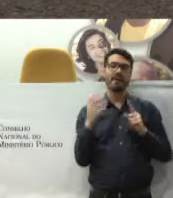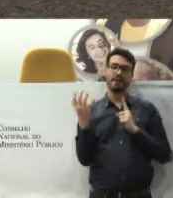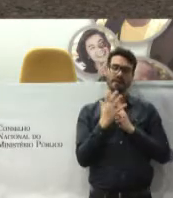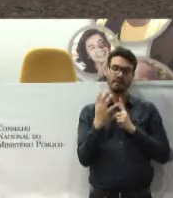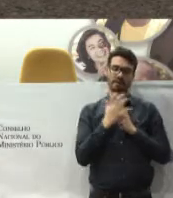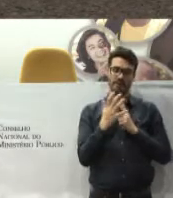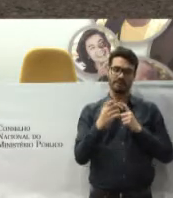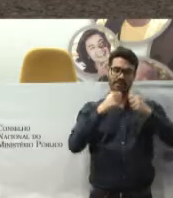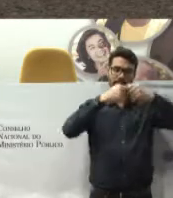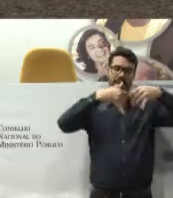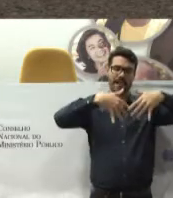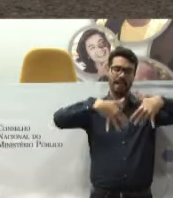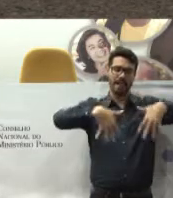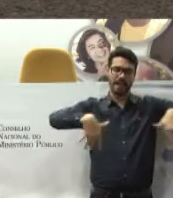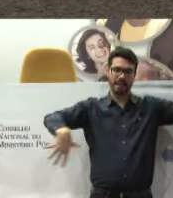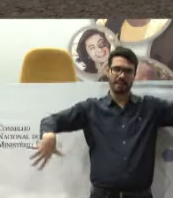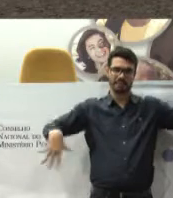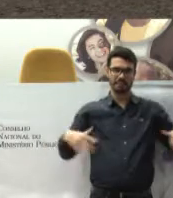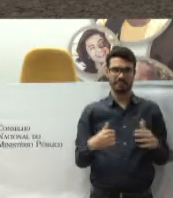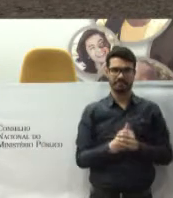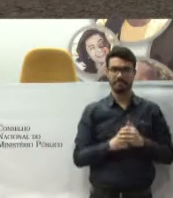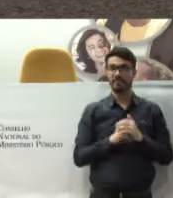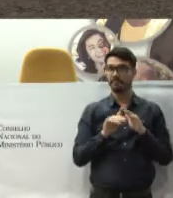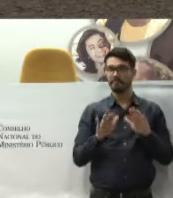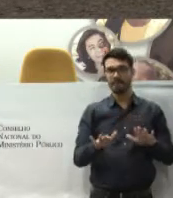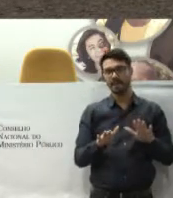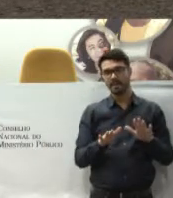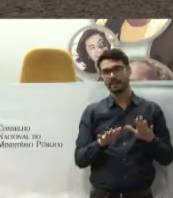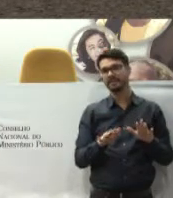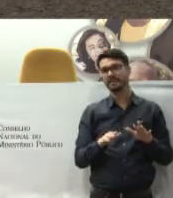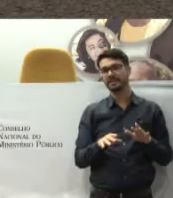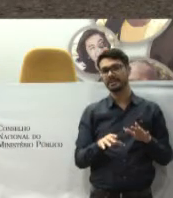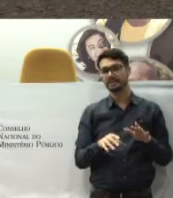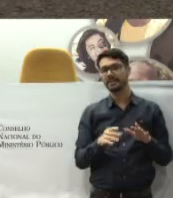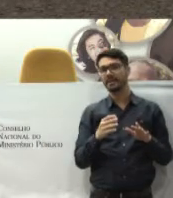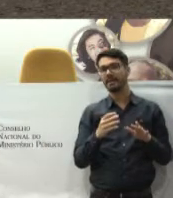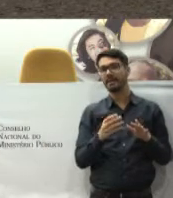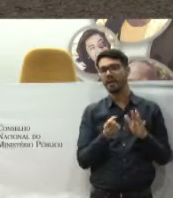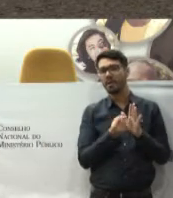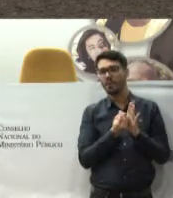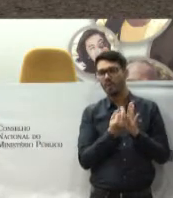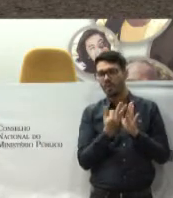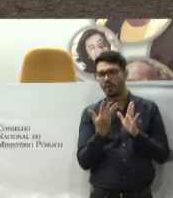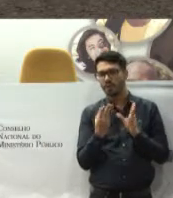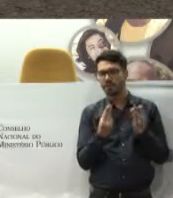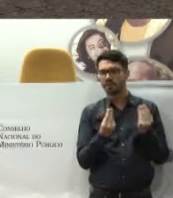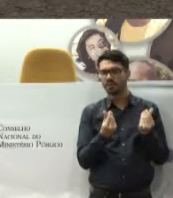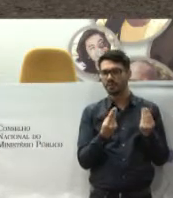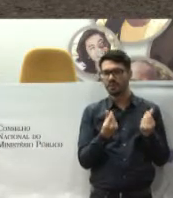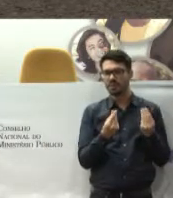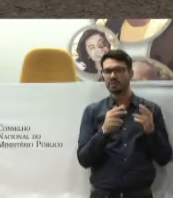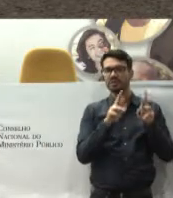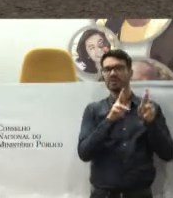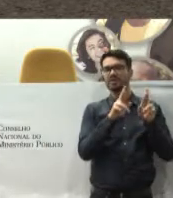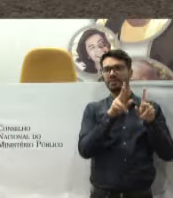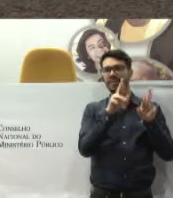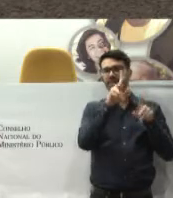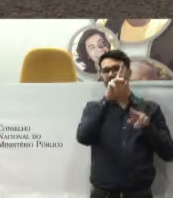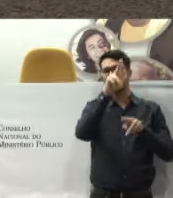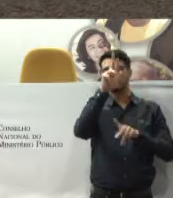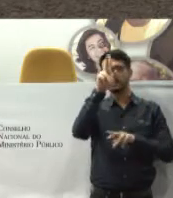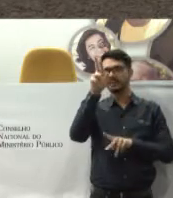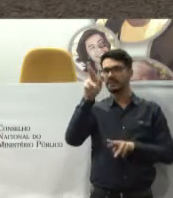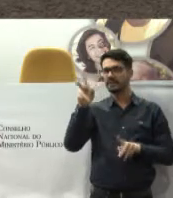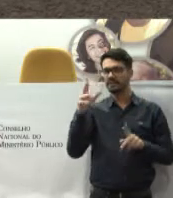vários subgrupos, mas de formas quantitativa e qualitativamente